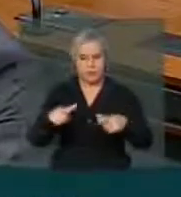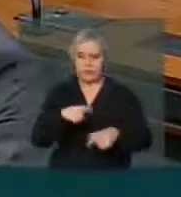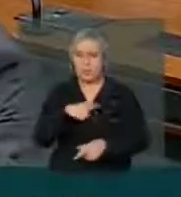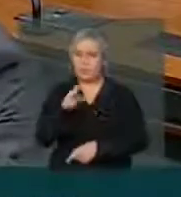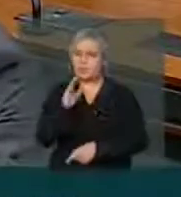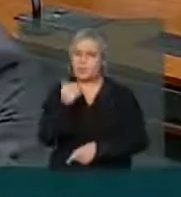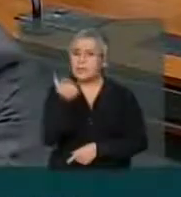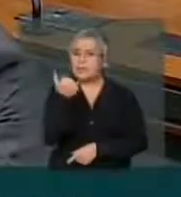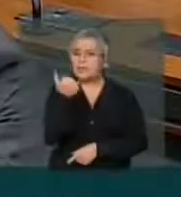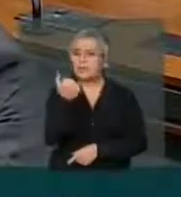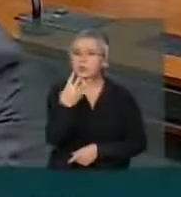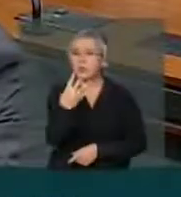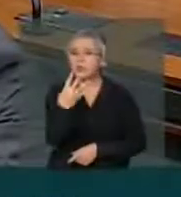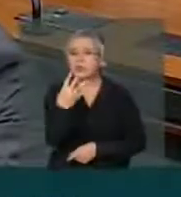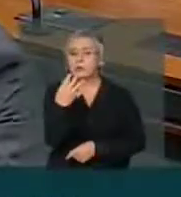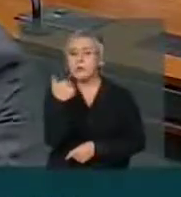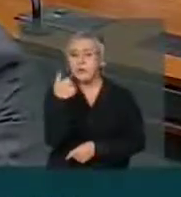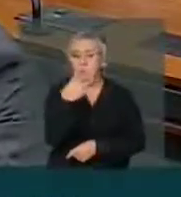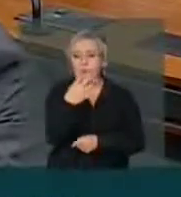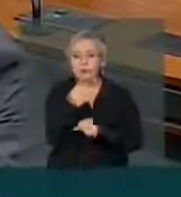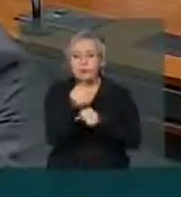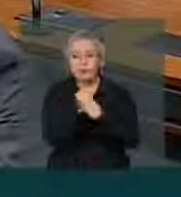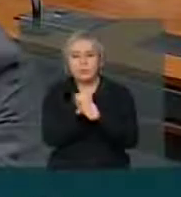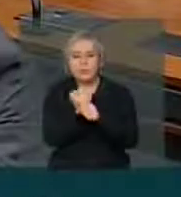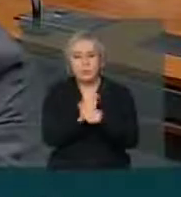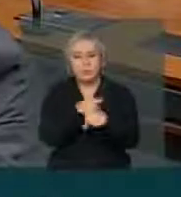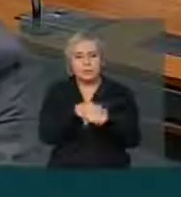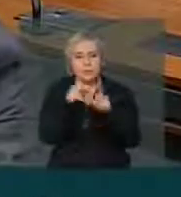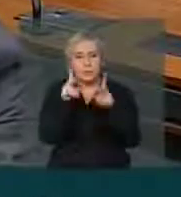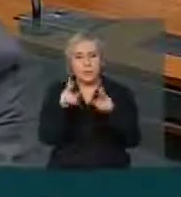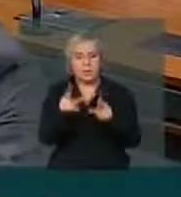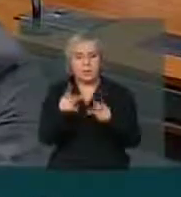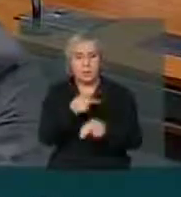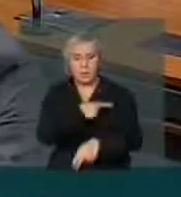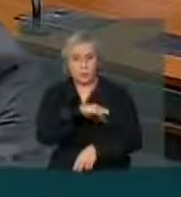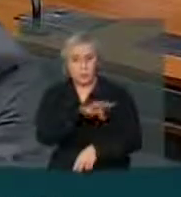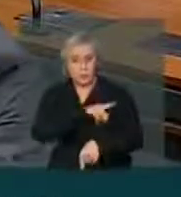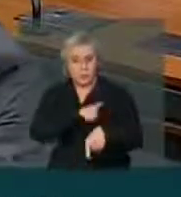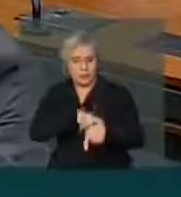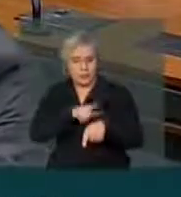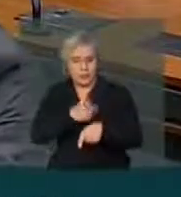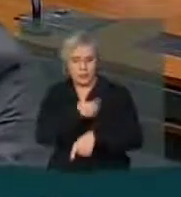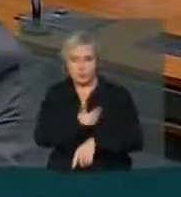anos, veja bem, é o mesmo período que o PT está no governo, é bastante